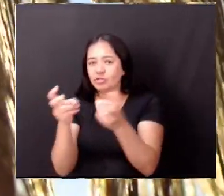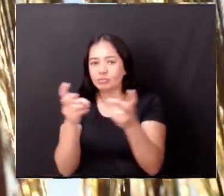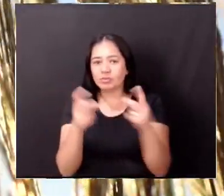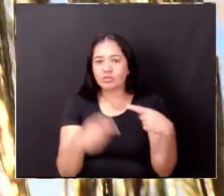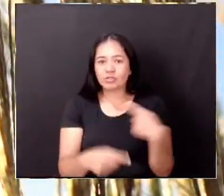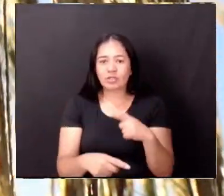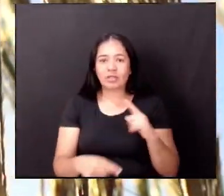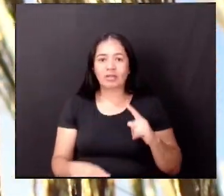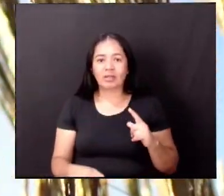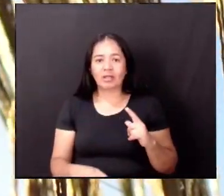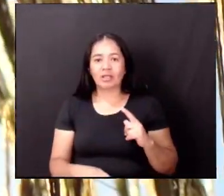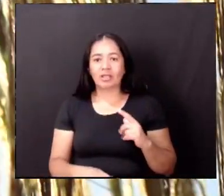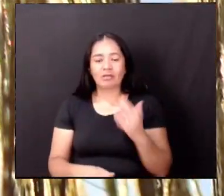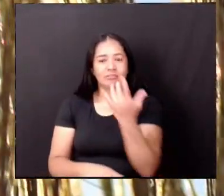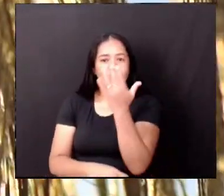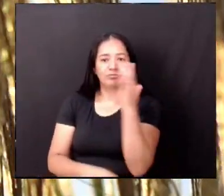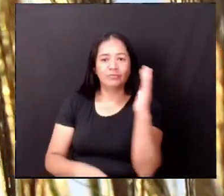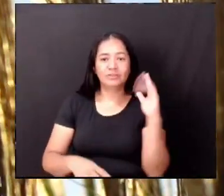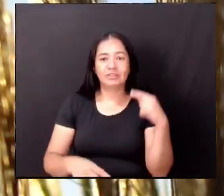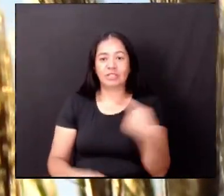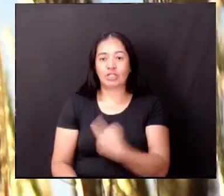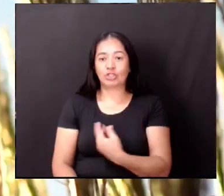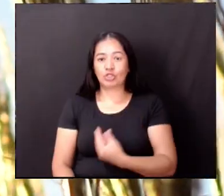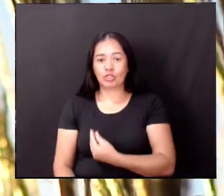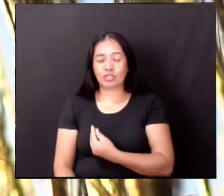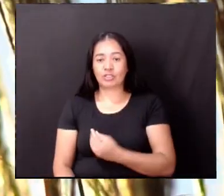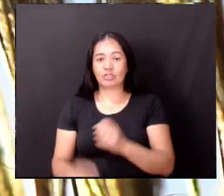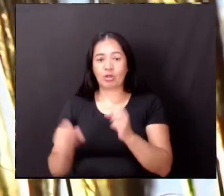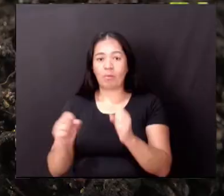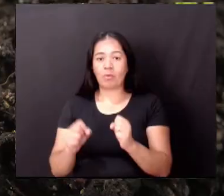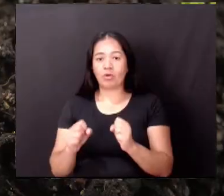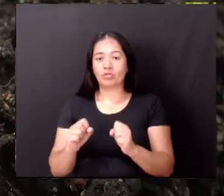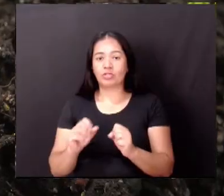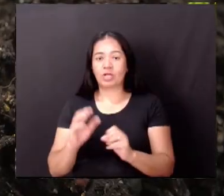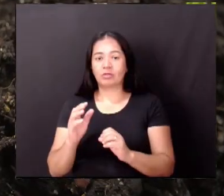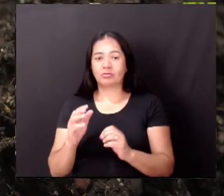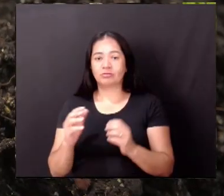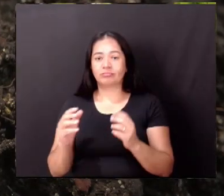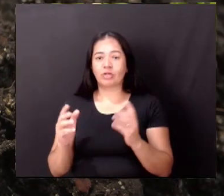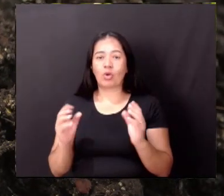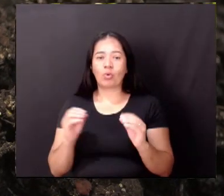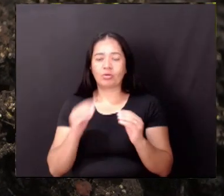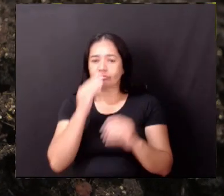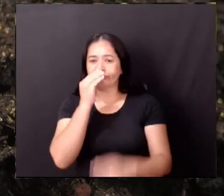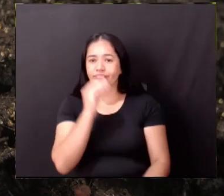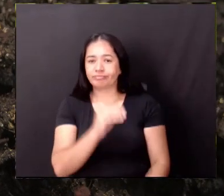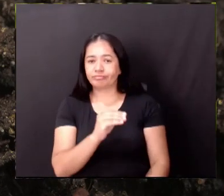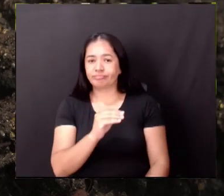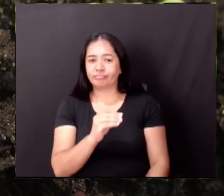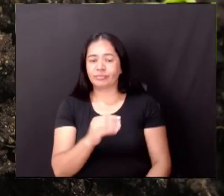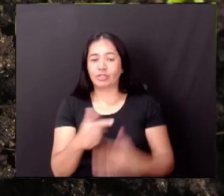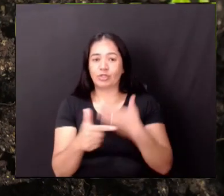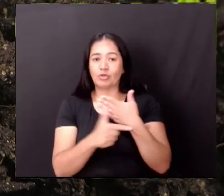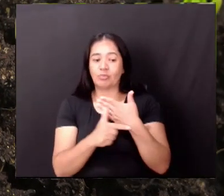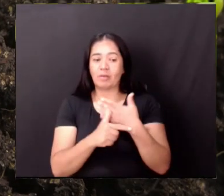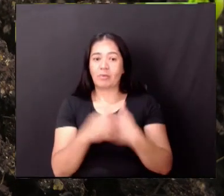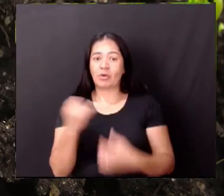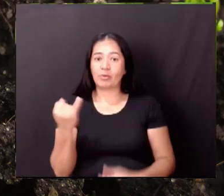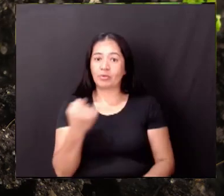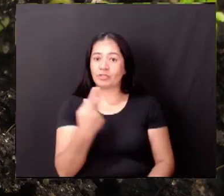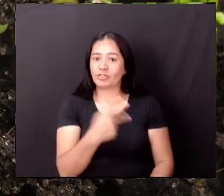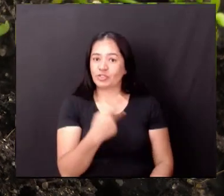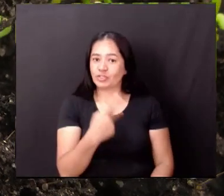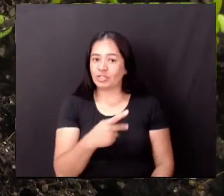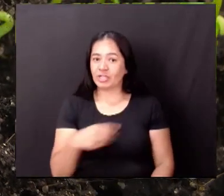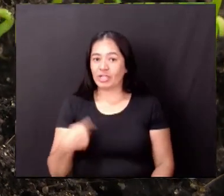de percepção que temos das plantas em nosso cotidiano. Isso pode nos levar a negligenciá-las, ignorar o